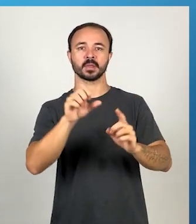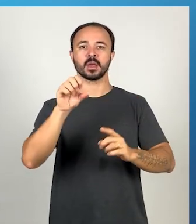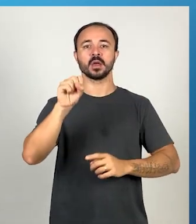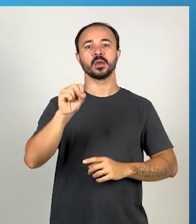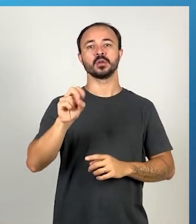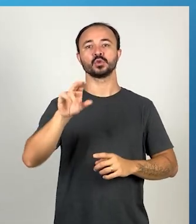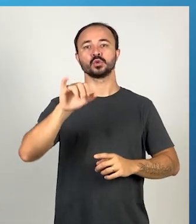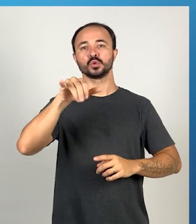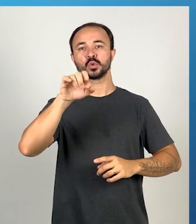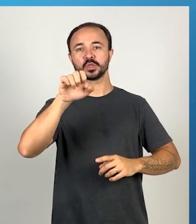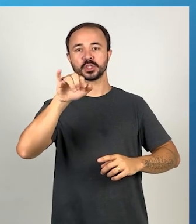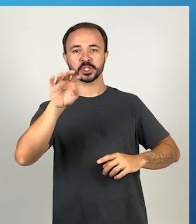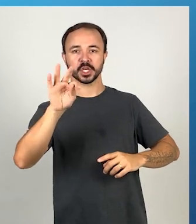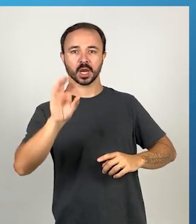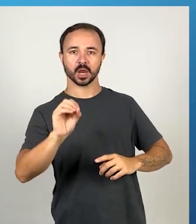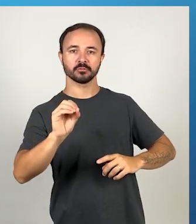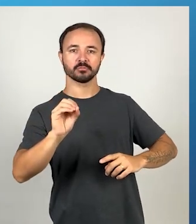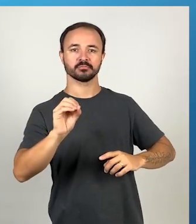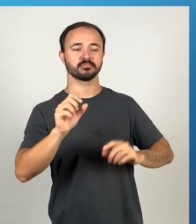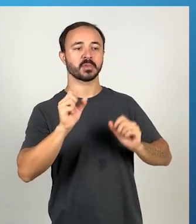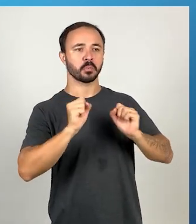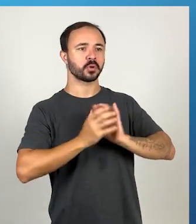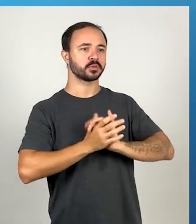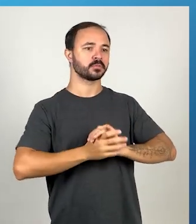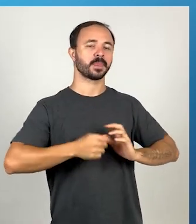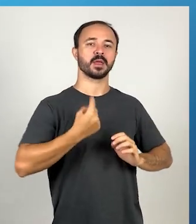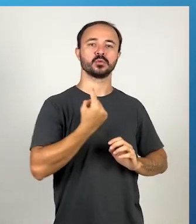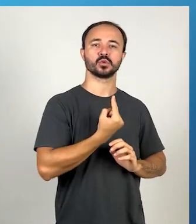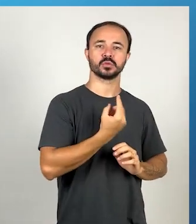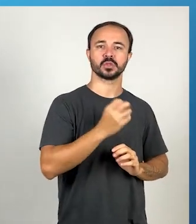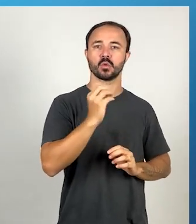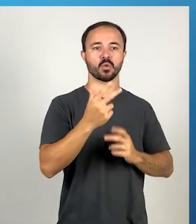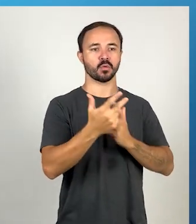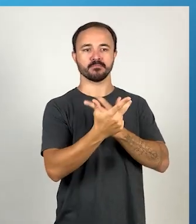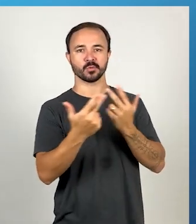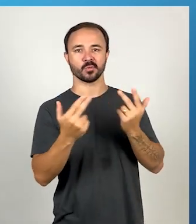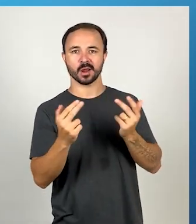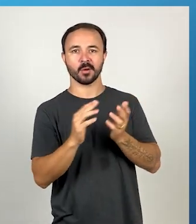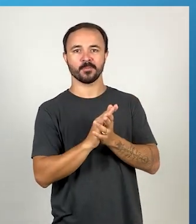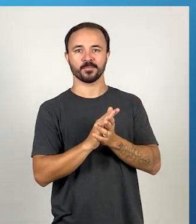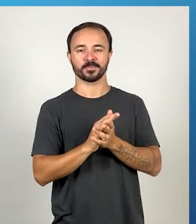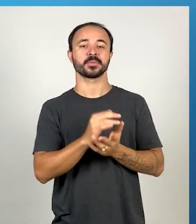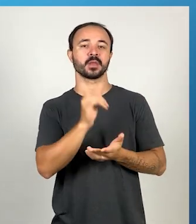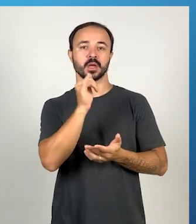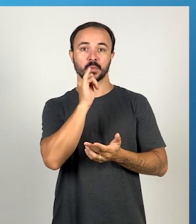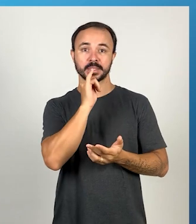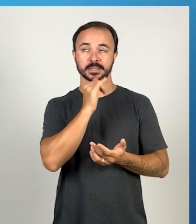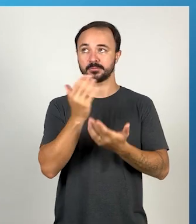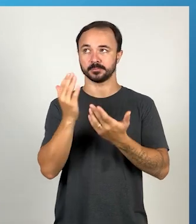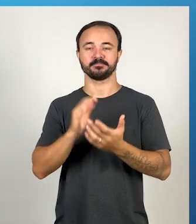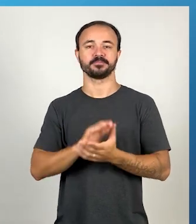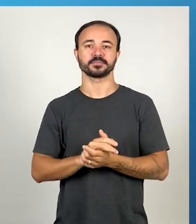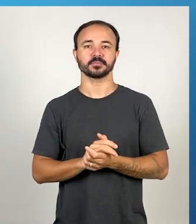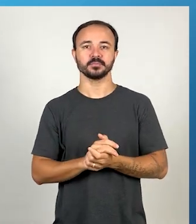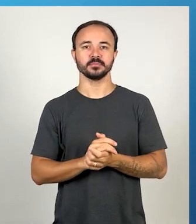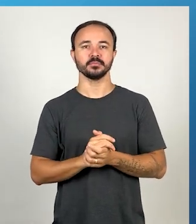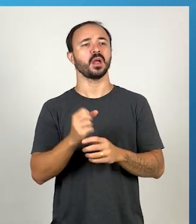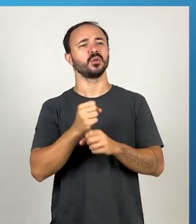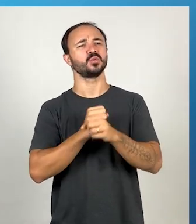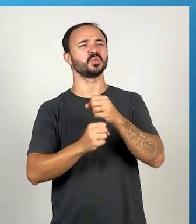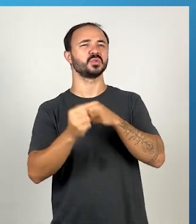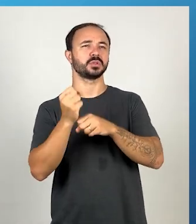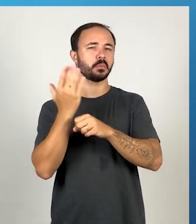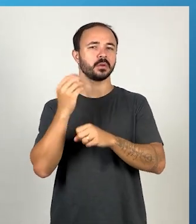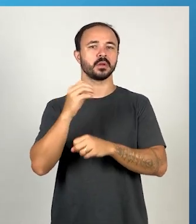pessoa do singular ou do plural, o verbo surge na primeira pessoa do plural. Por exemplo, nos anos